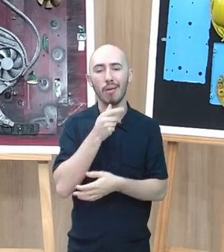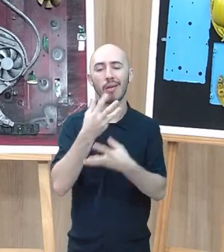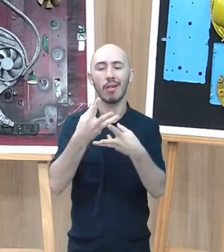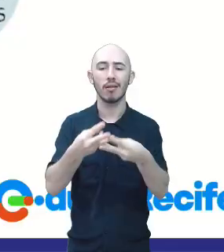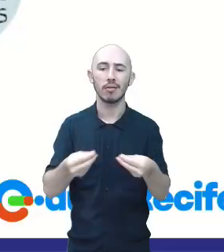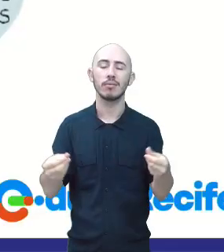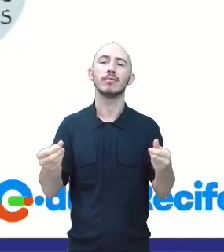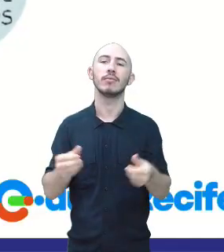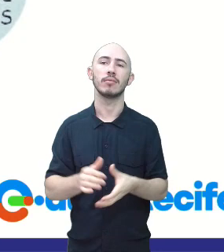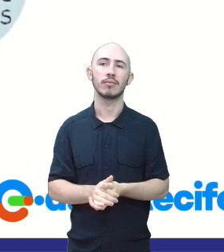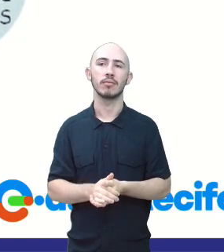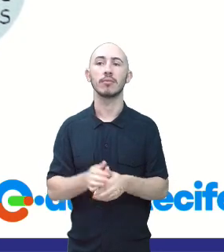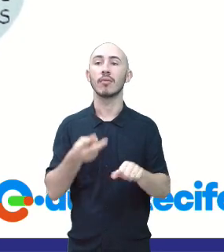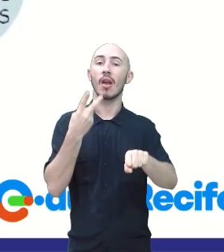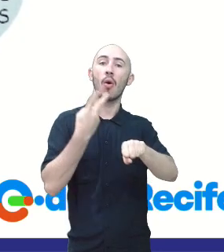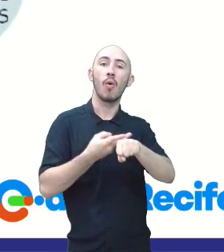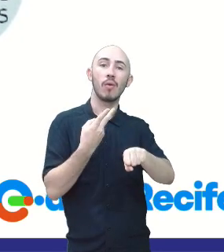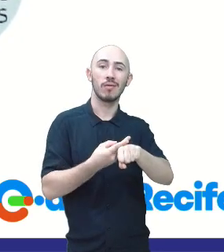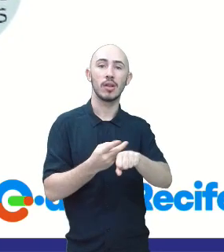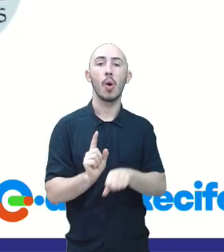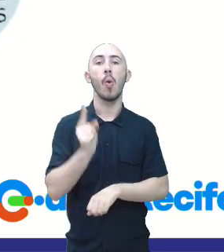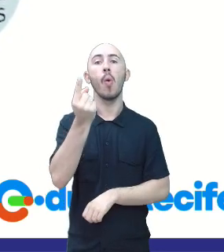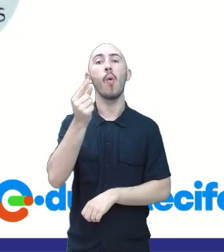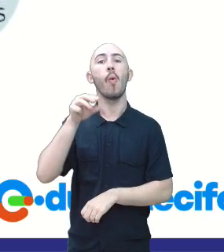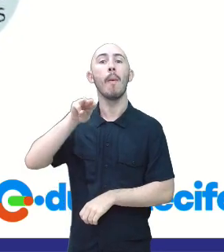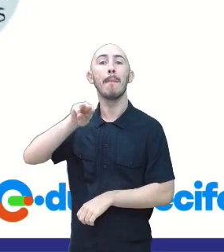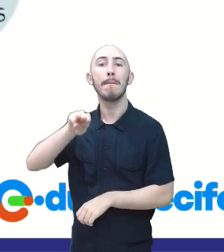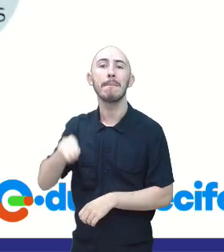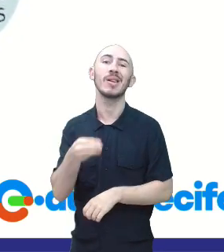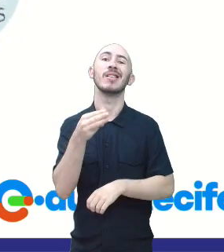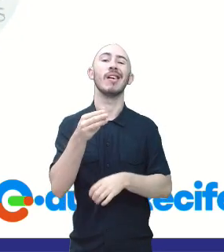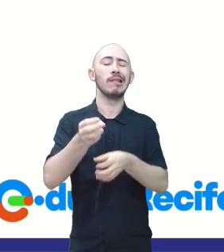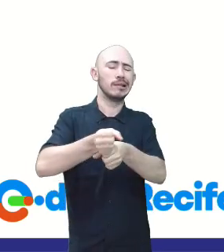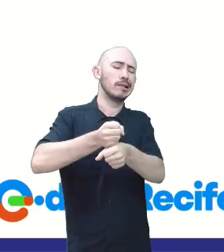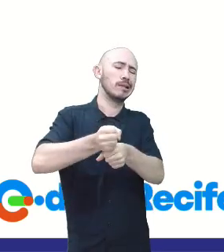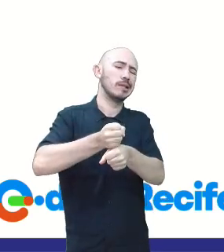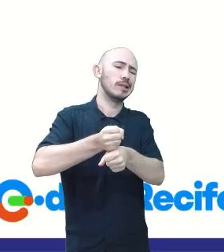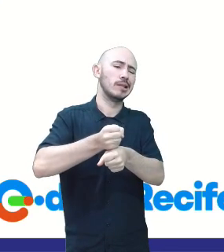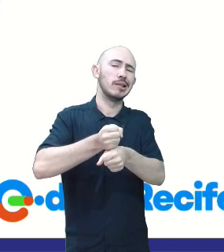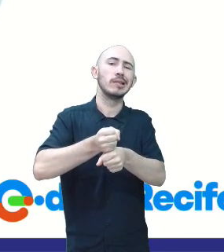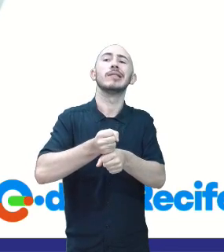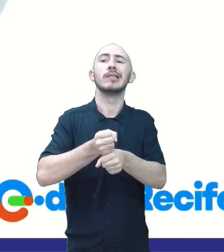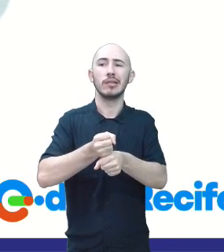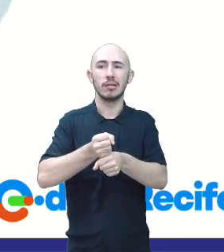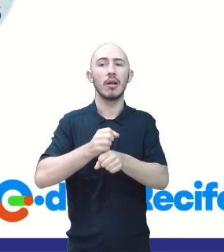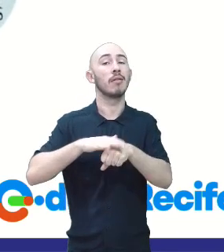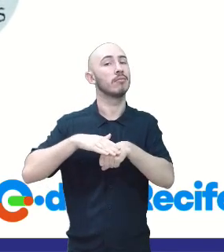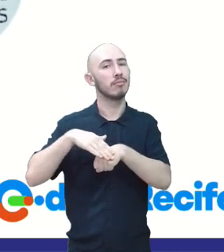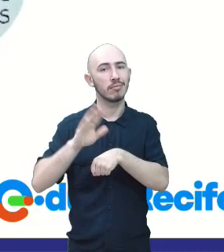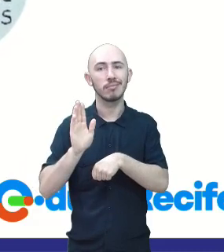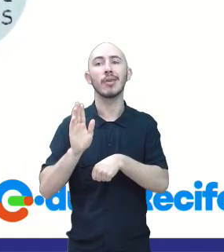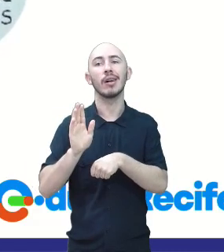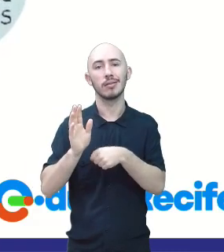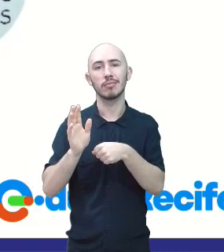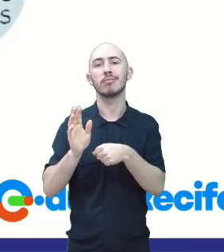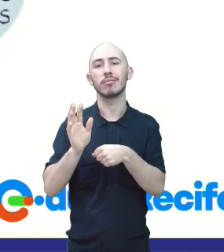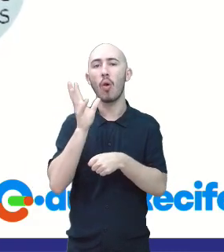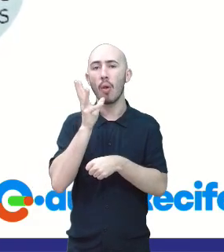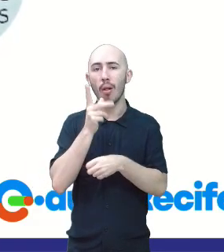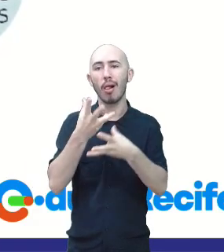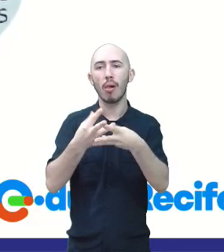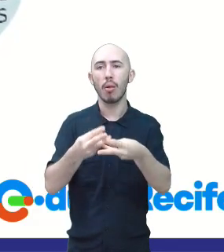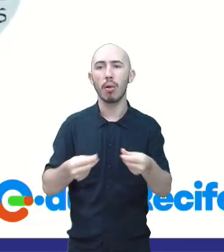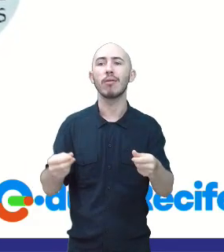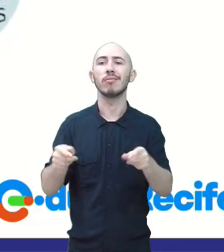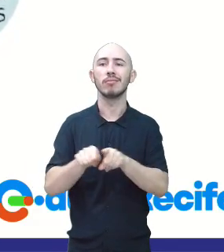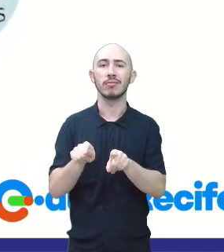O vidro, 1 milhão de anos, mais de 1 milhão de anos, né? Também é uma questão. O filtro